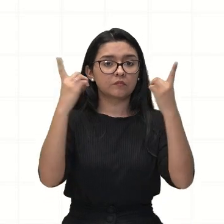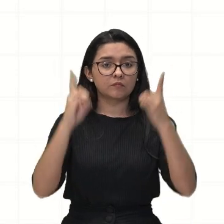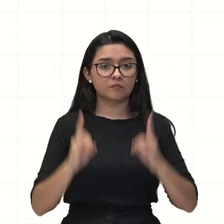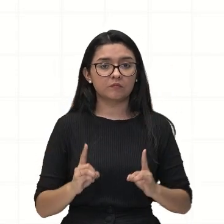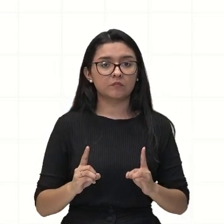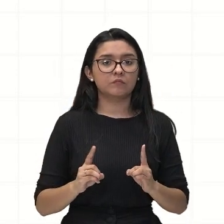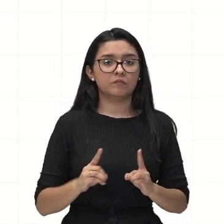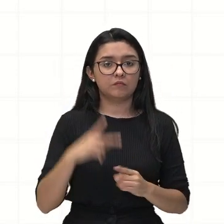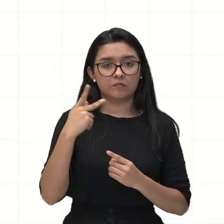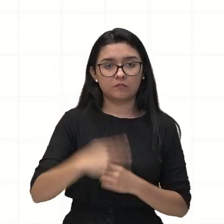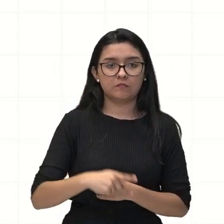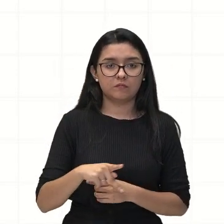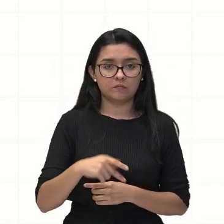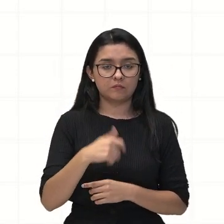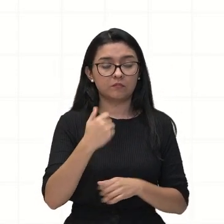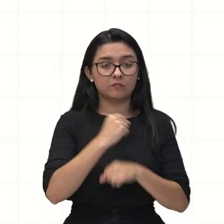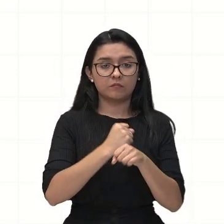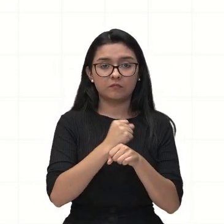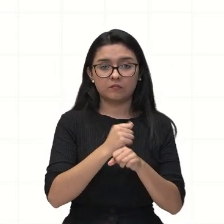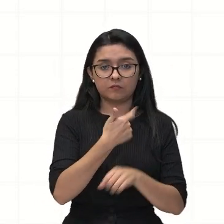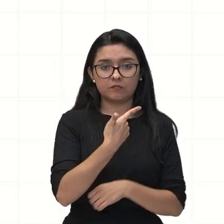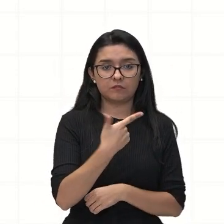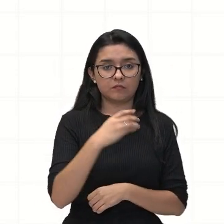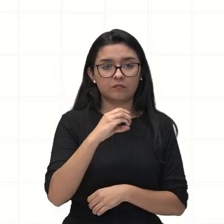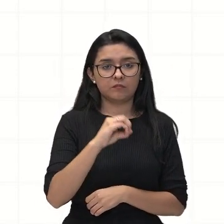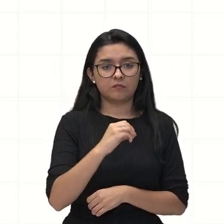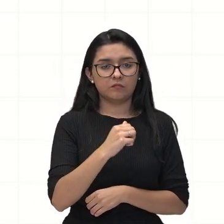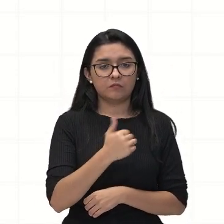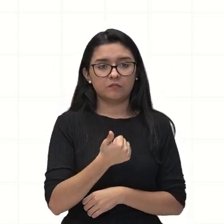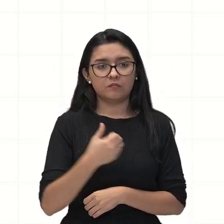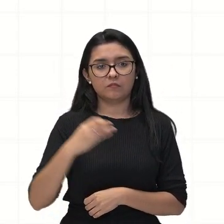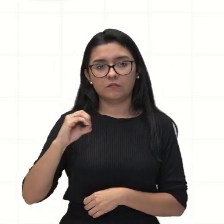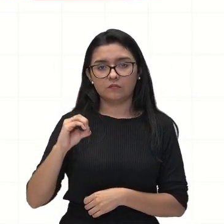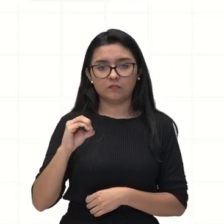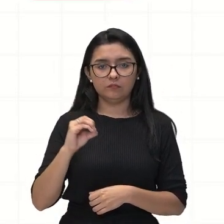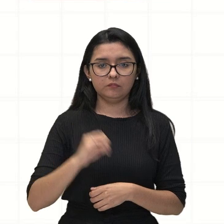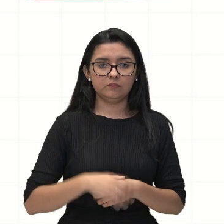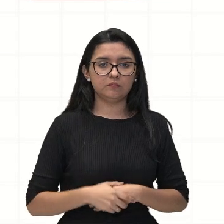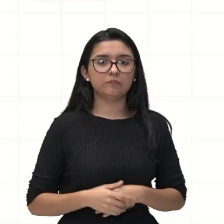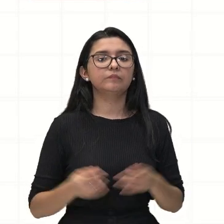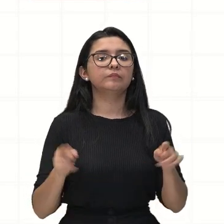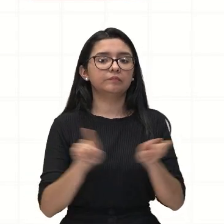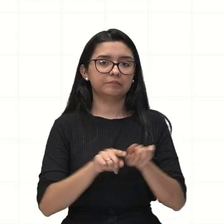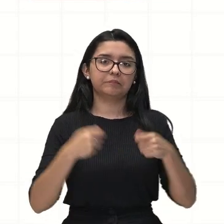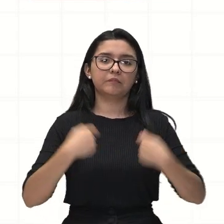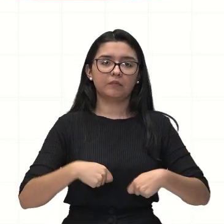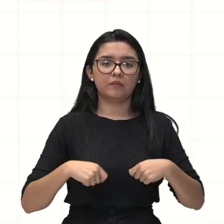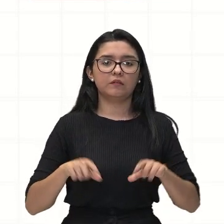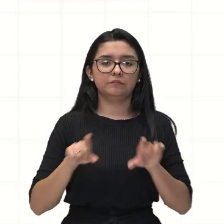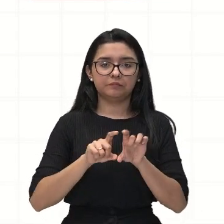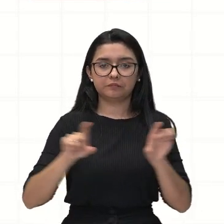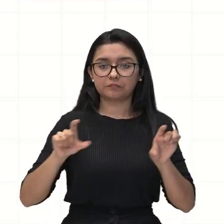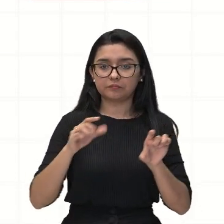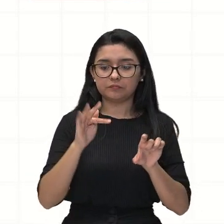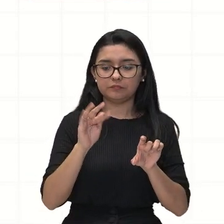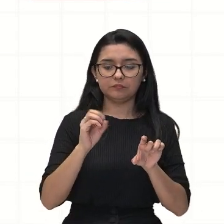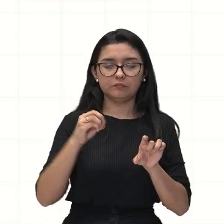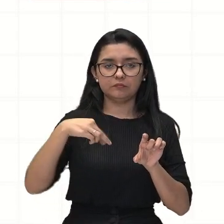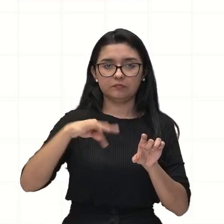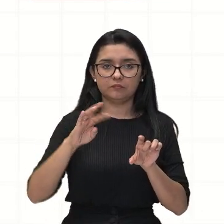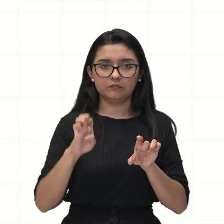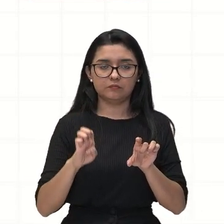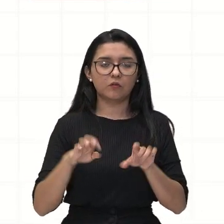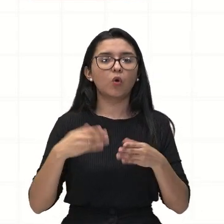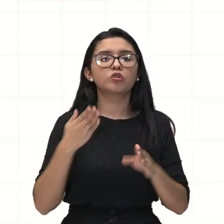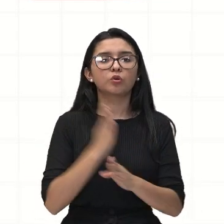em 2010. Outro item que todo gráfico deve ter é uma fonte. No caso aqui, né, a fonte foi extraída